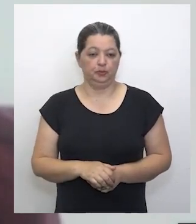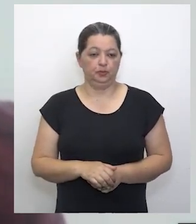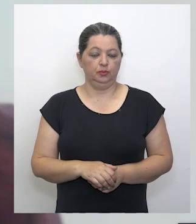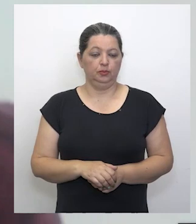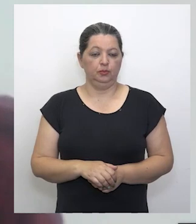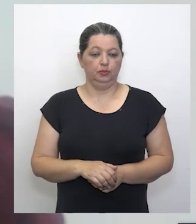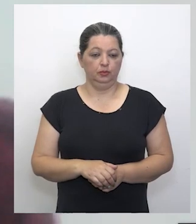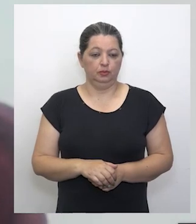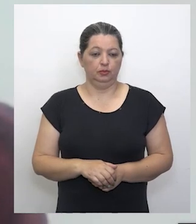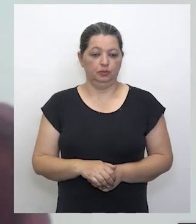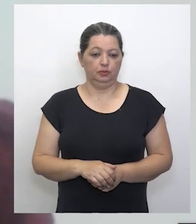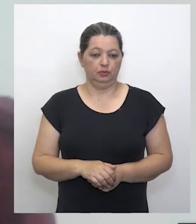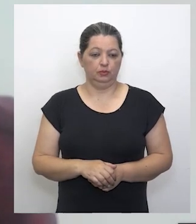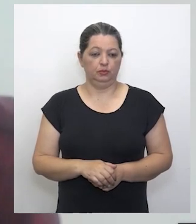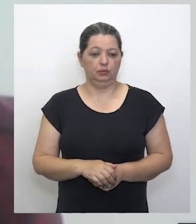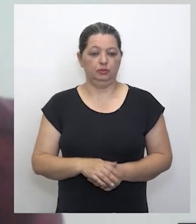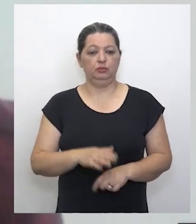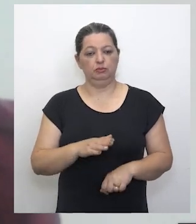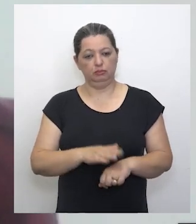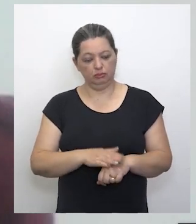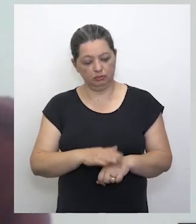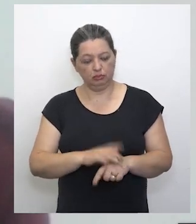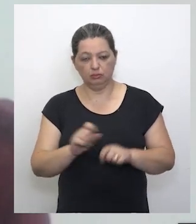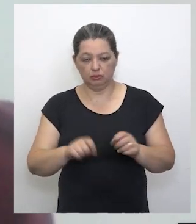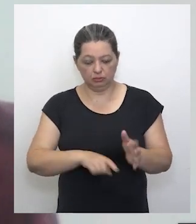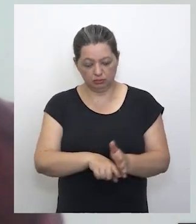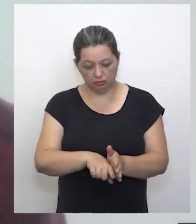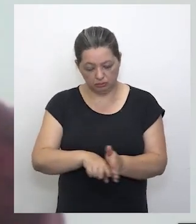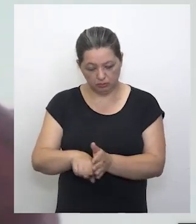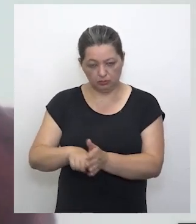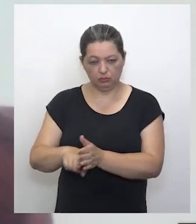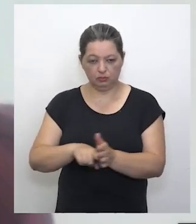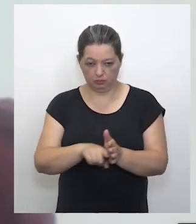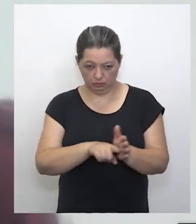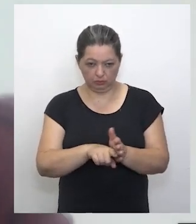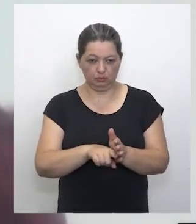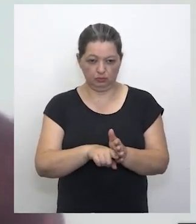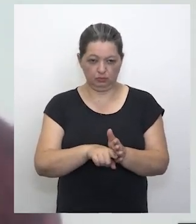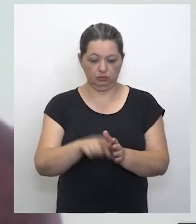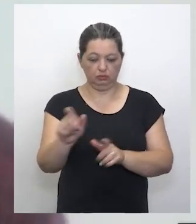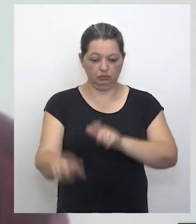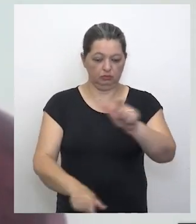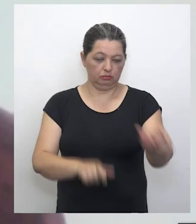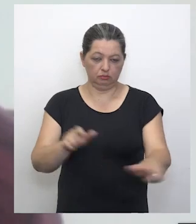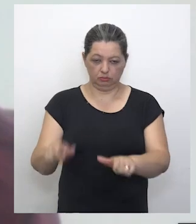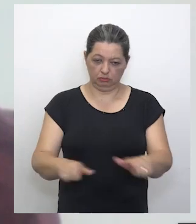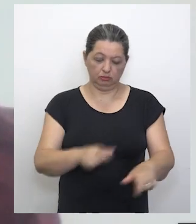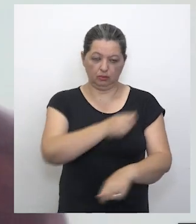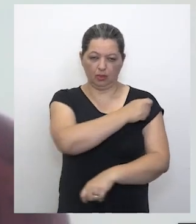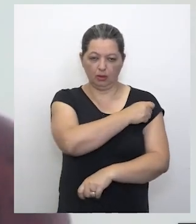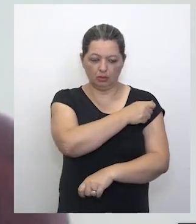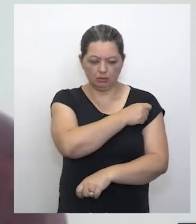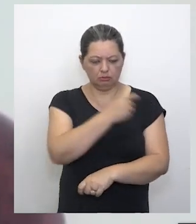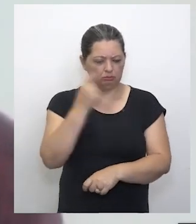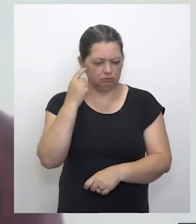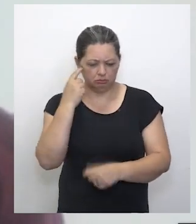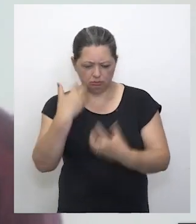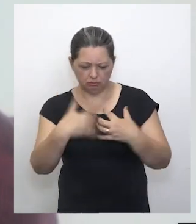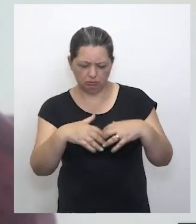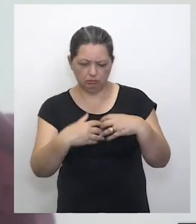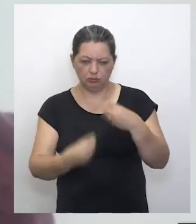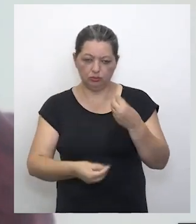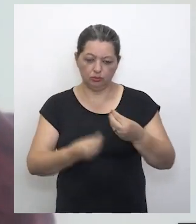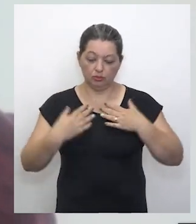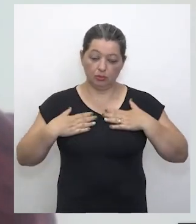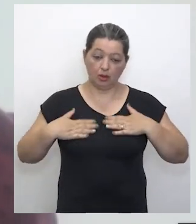Então, realizar essa sondagem, se possível, de forma individual, para que o estudante possa refletir com calma sobre